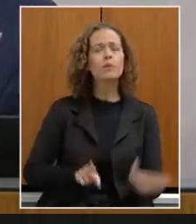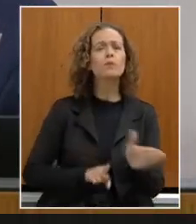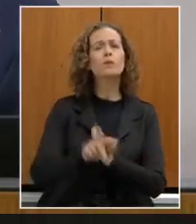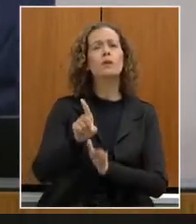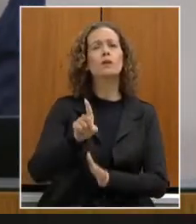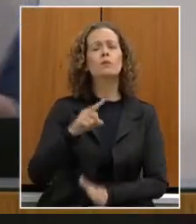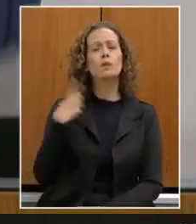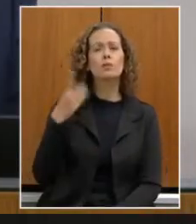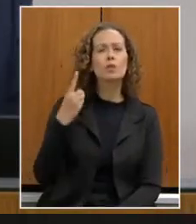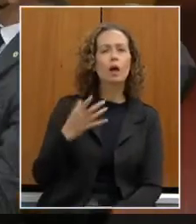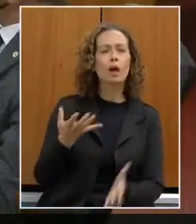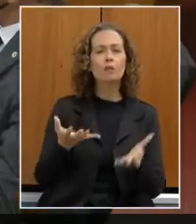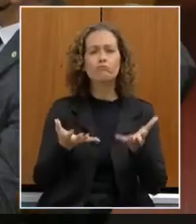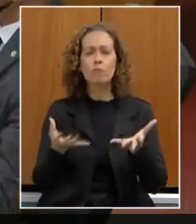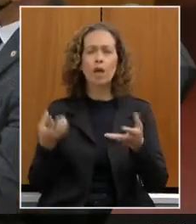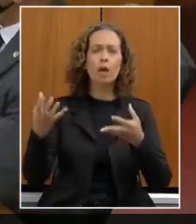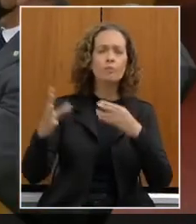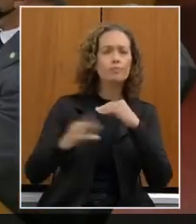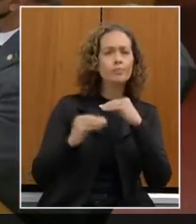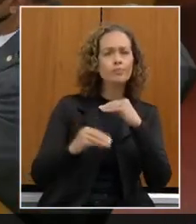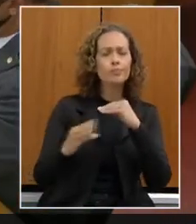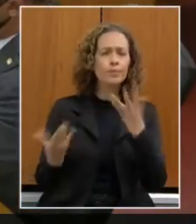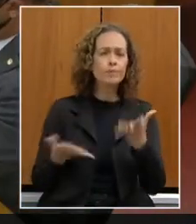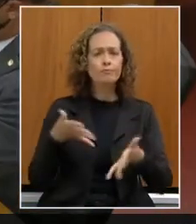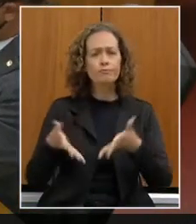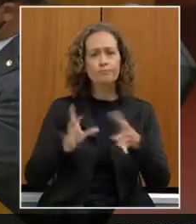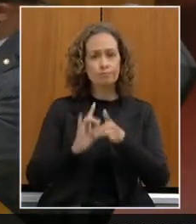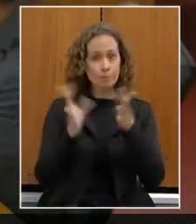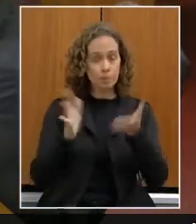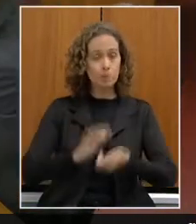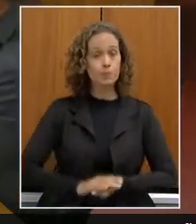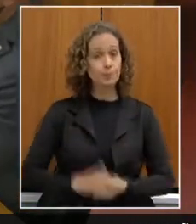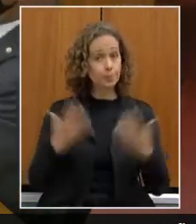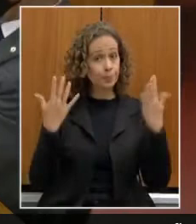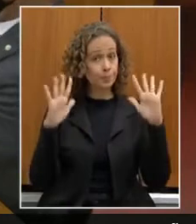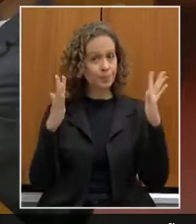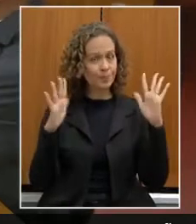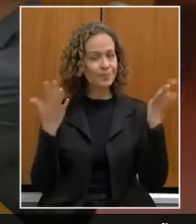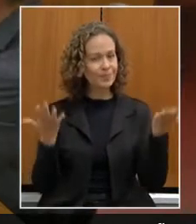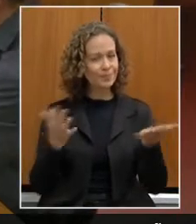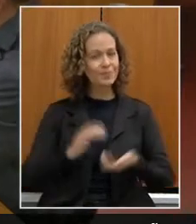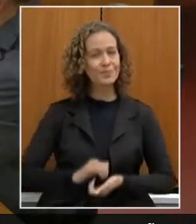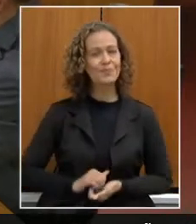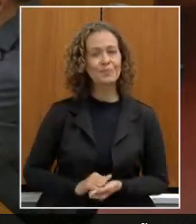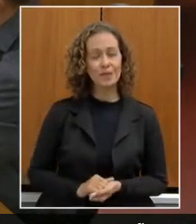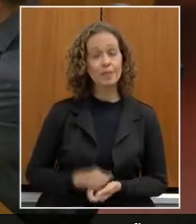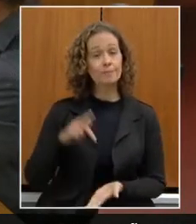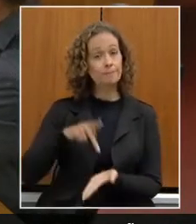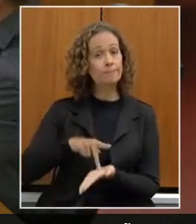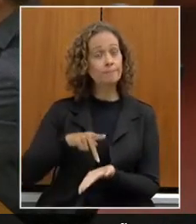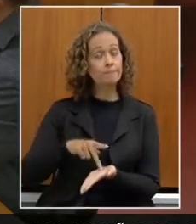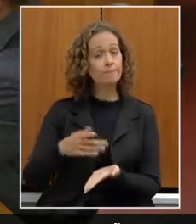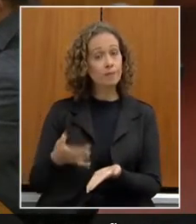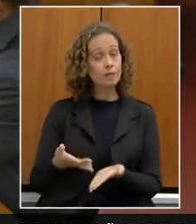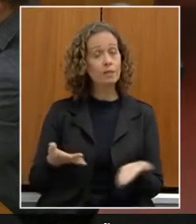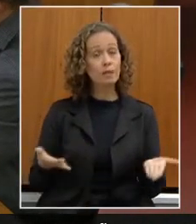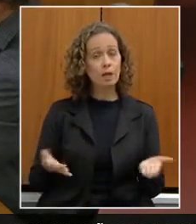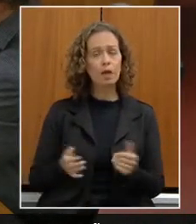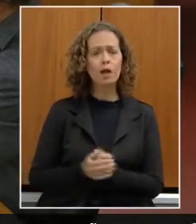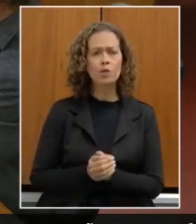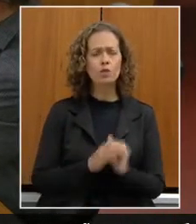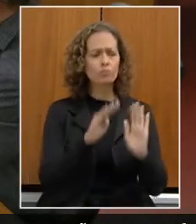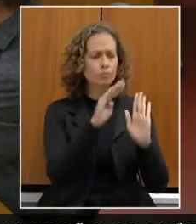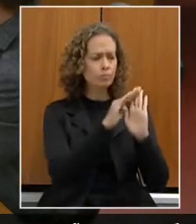pois não só pode ter a palavra parabéns de fato o